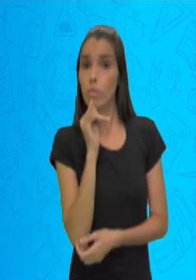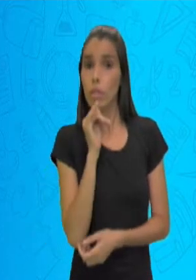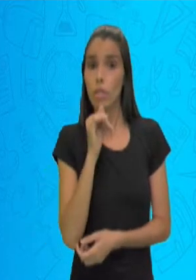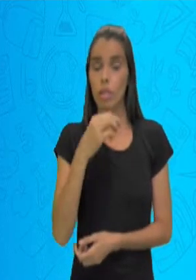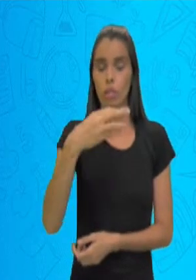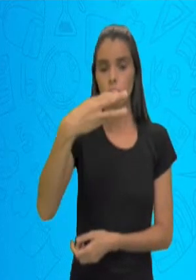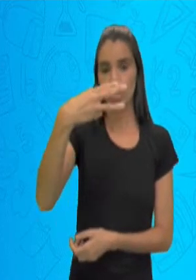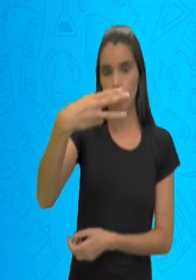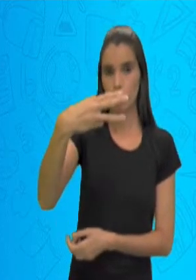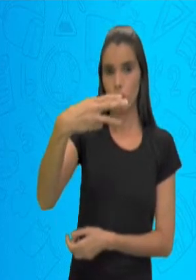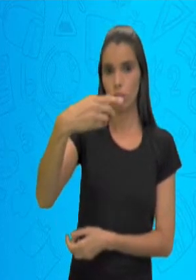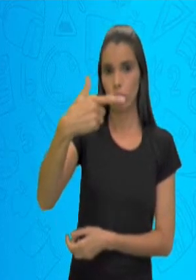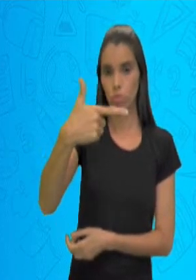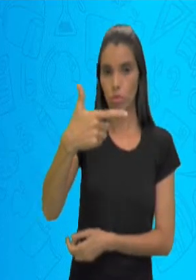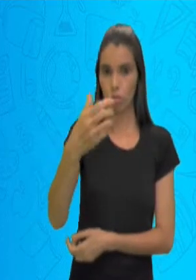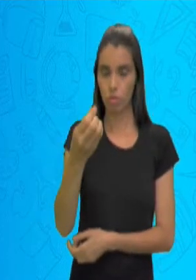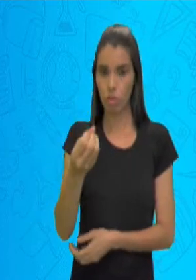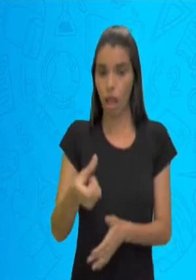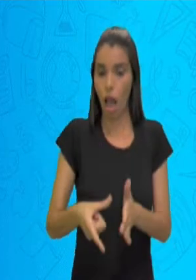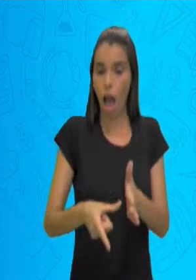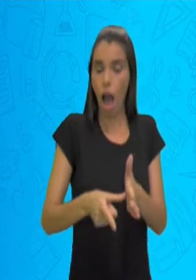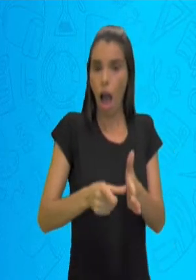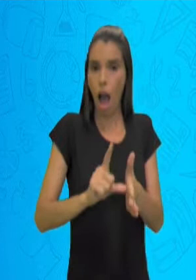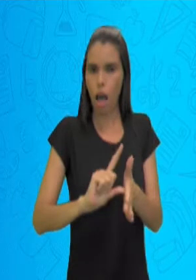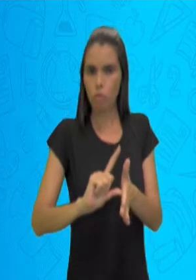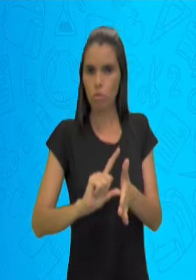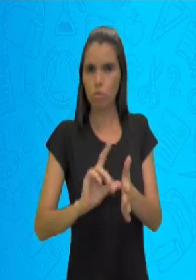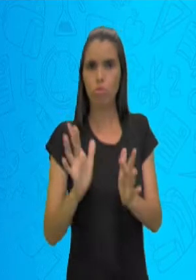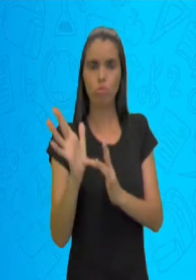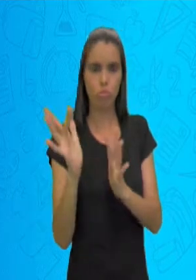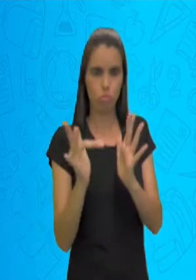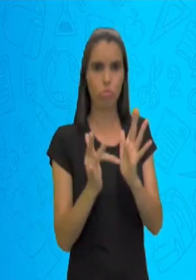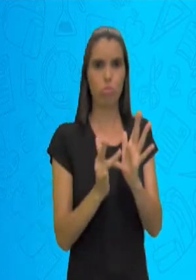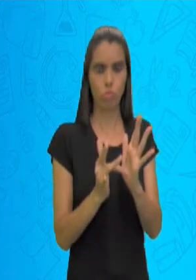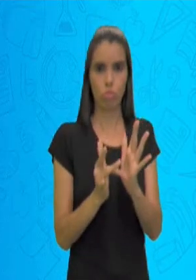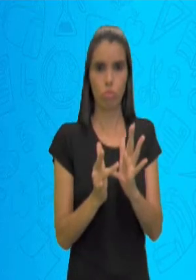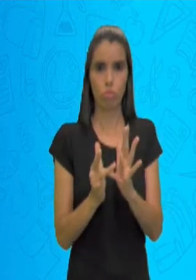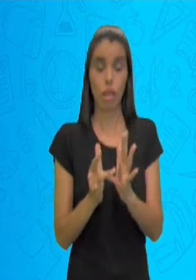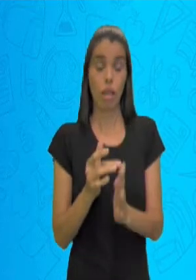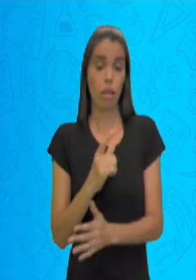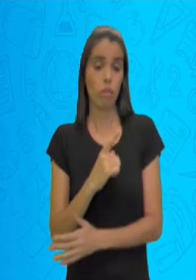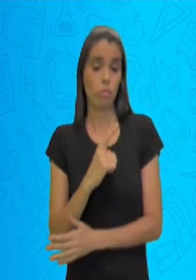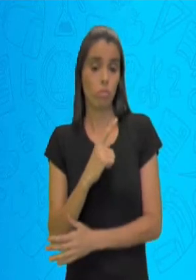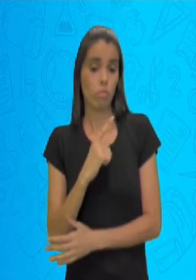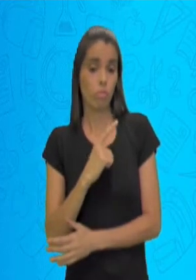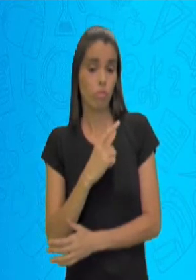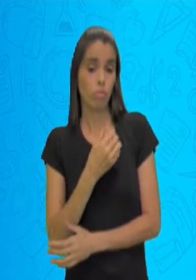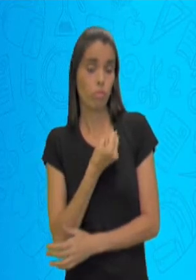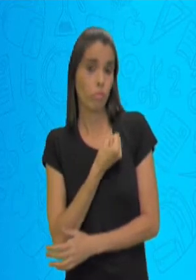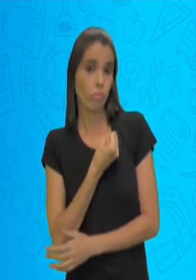326 a.C., vamos dizer assim, que é um número 3 algarismos. Quando a gente vai falar